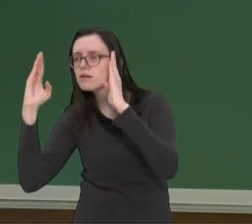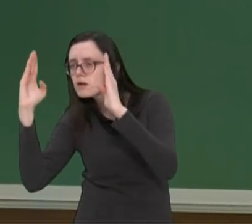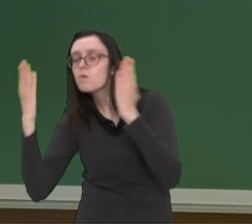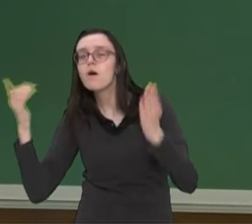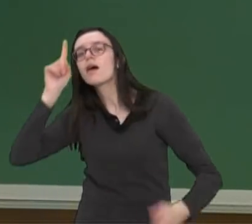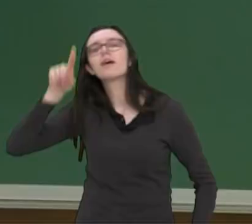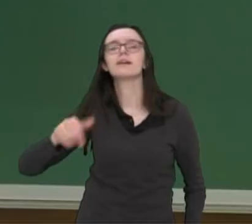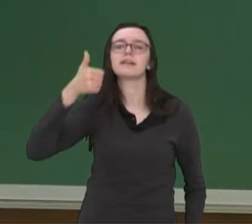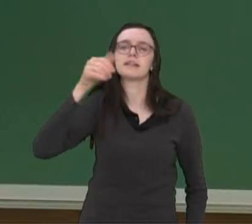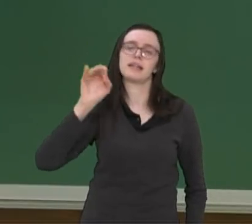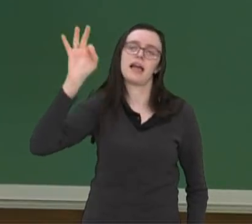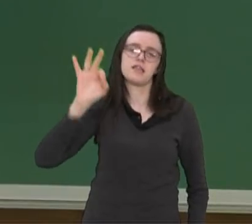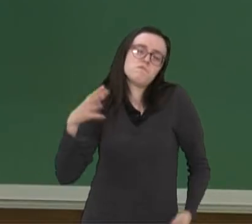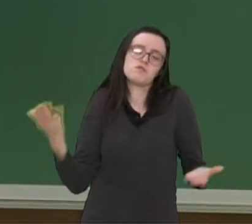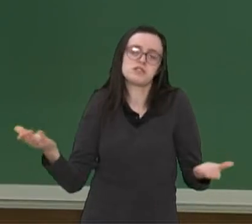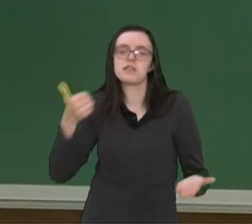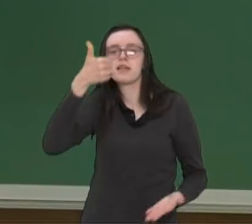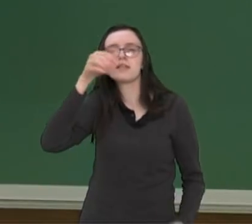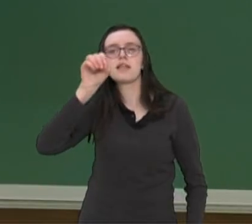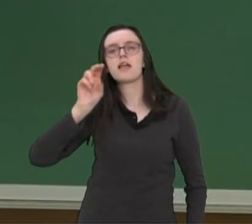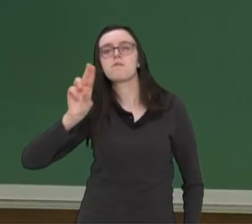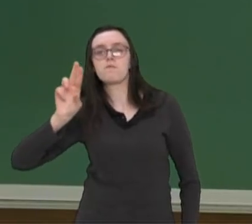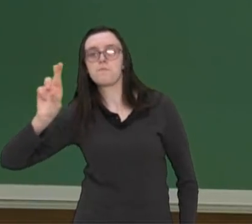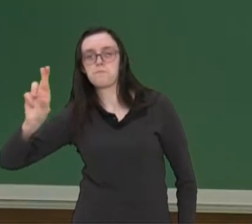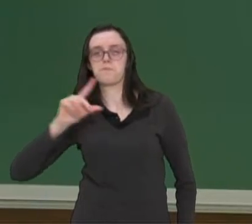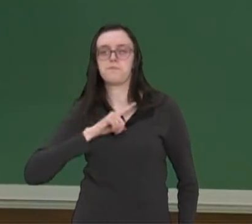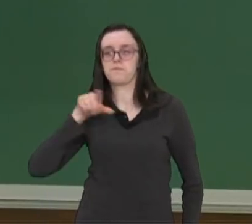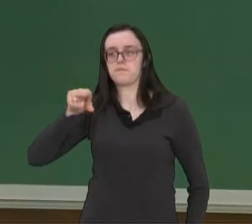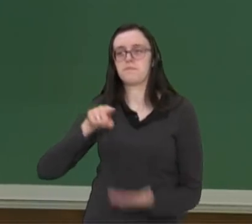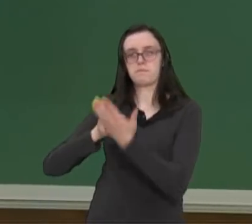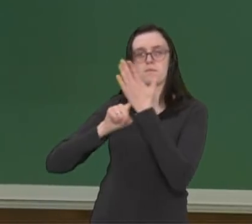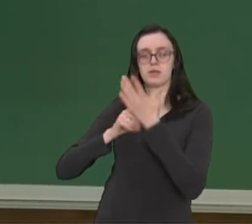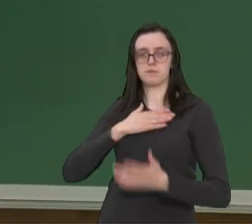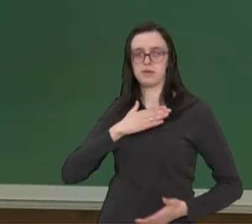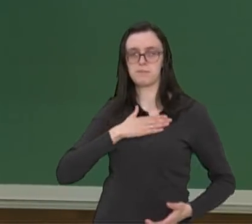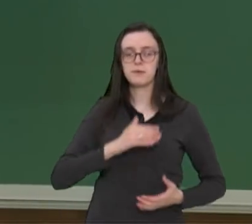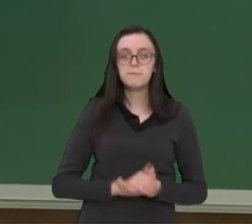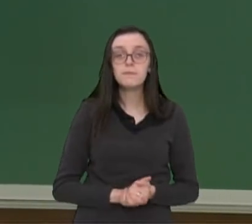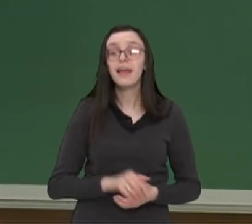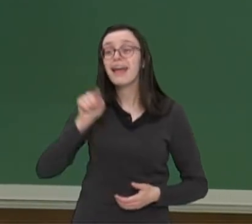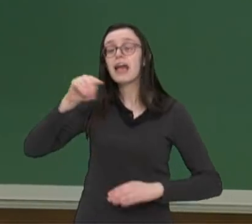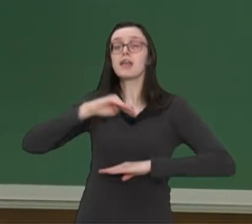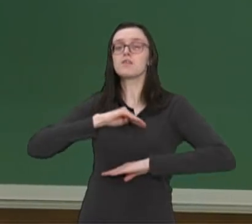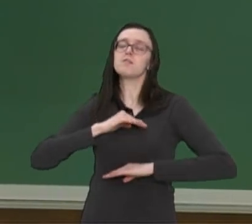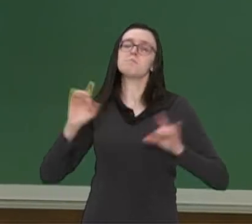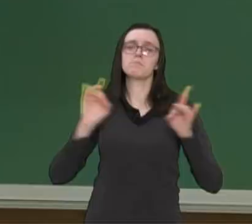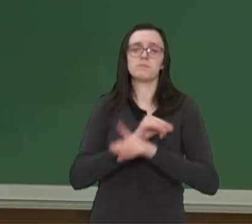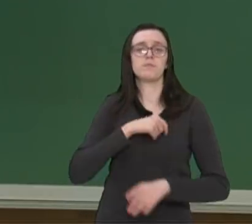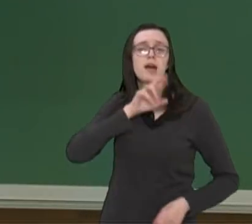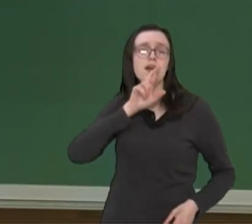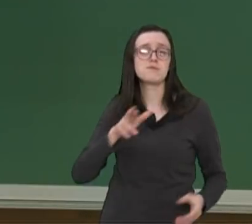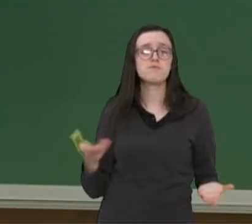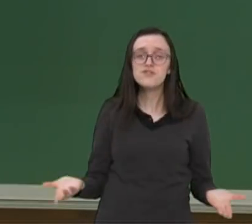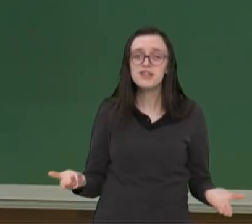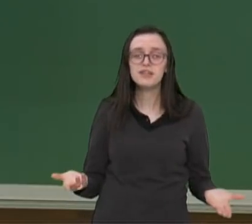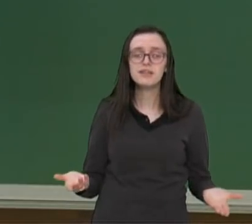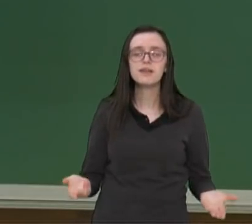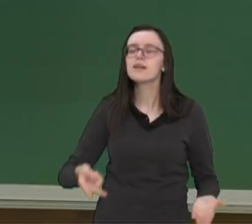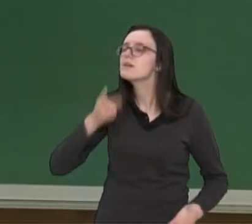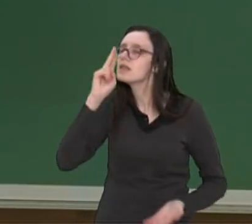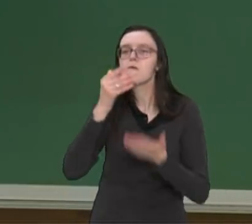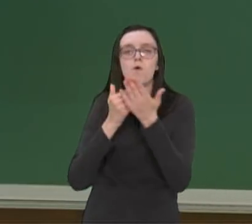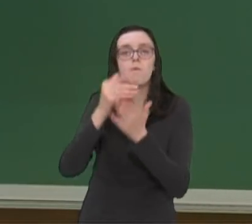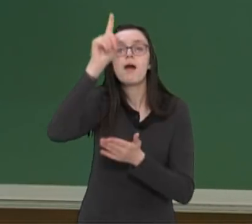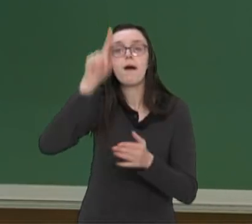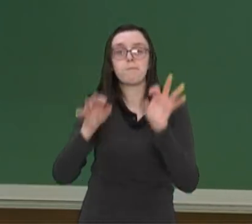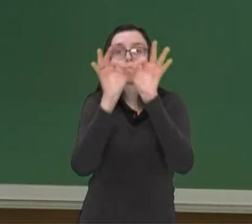os 10%, os 10 unidades de recombinação que está me cobrando aqui. Então, nesse caso, eu resolvi o exercício. Então, sempre começa